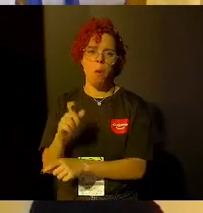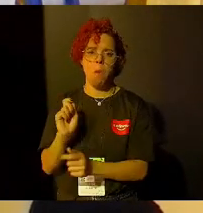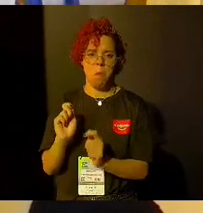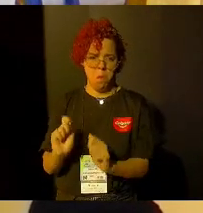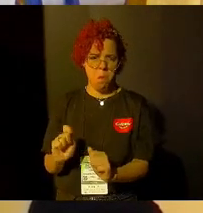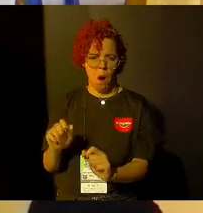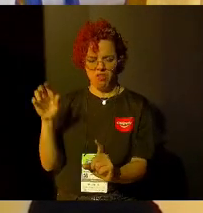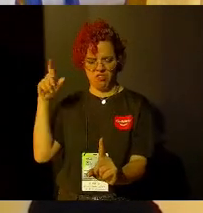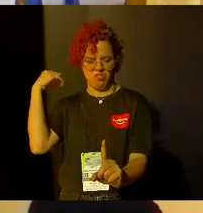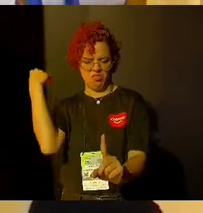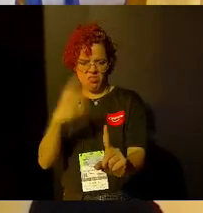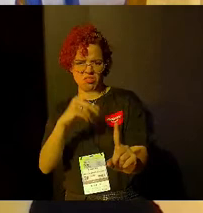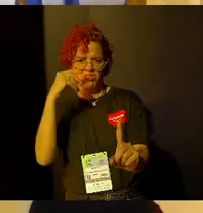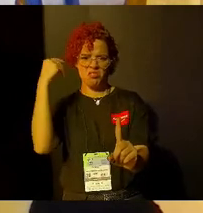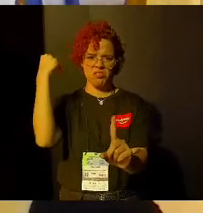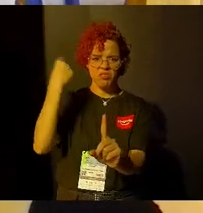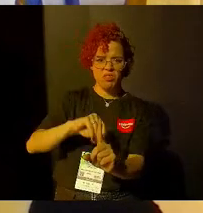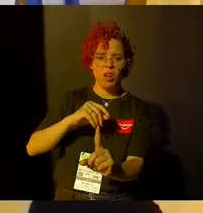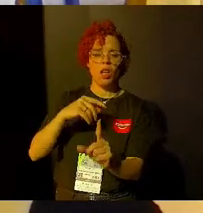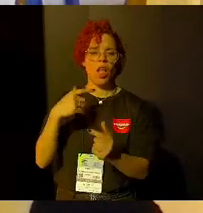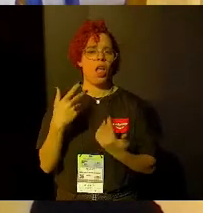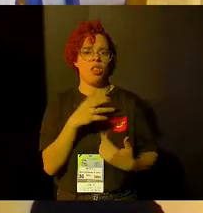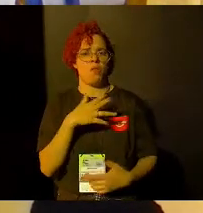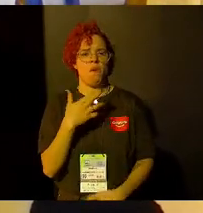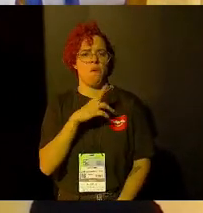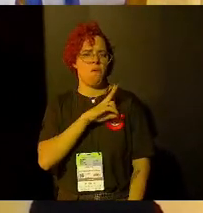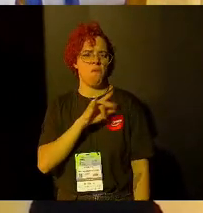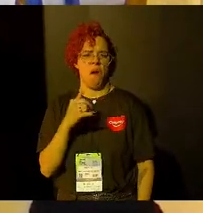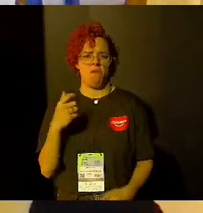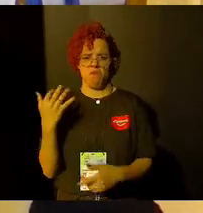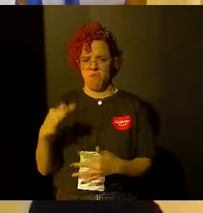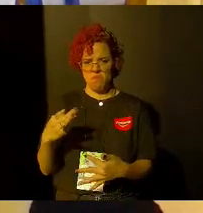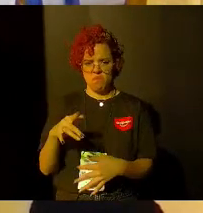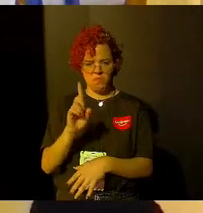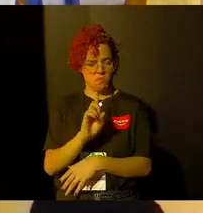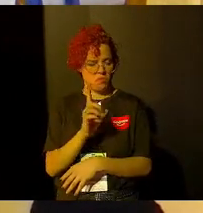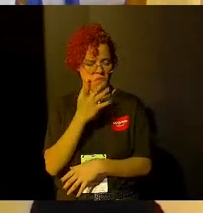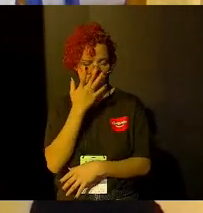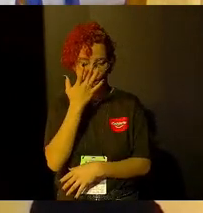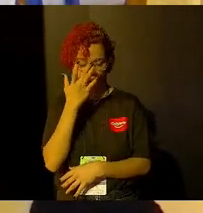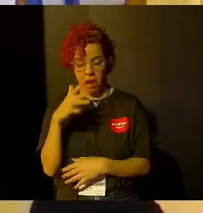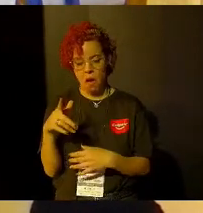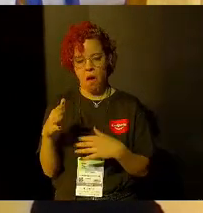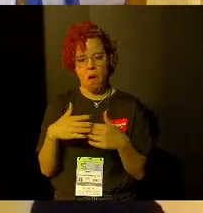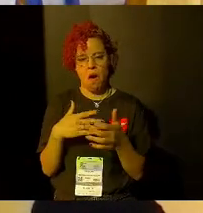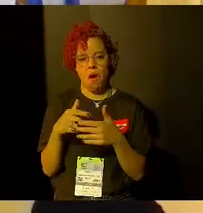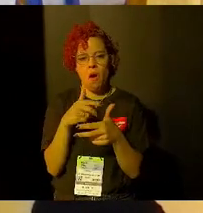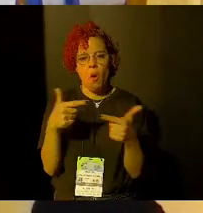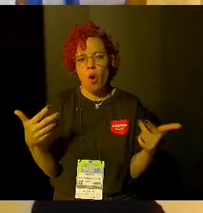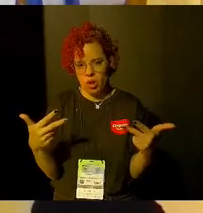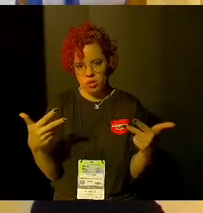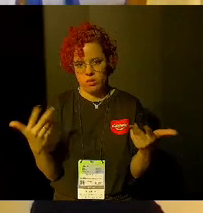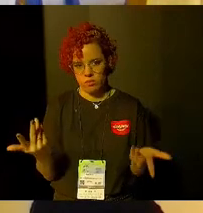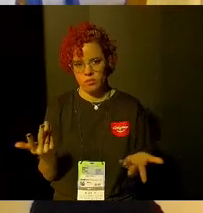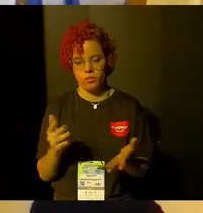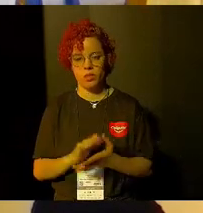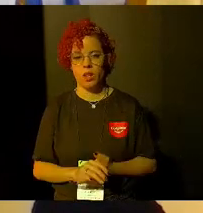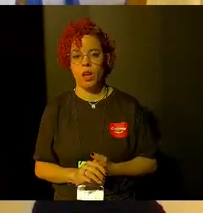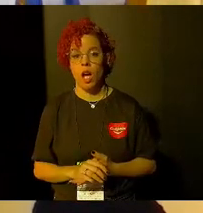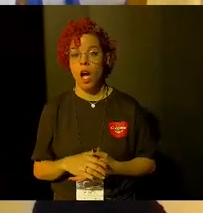matar não tem fé não tem afeto não vai doer é coisa sobre estratégia que durou pelo menos no Brasil